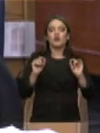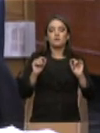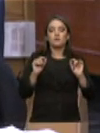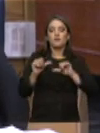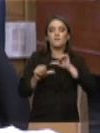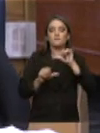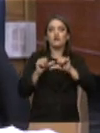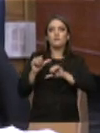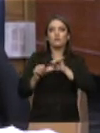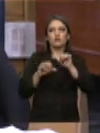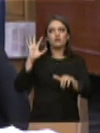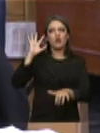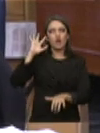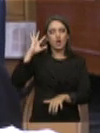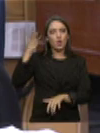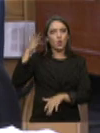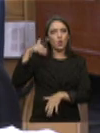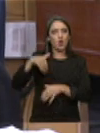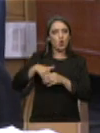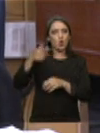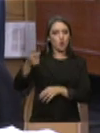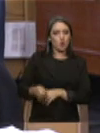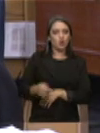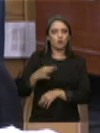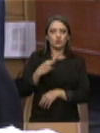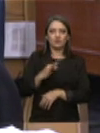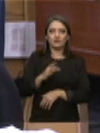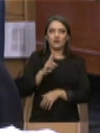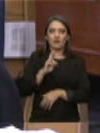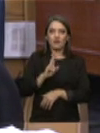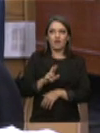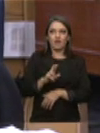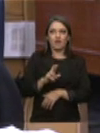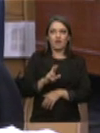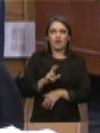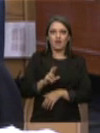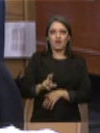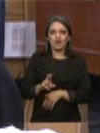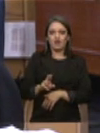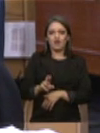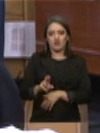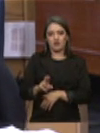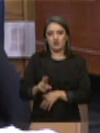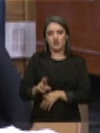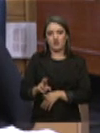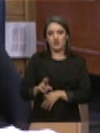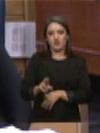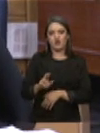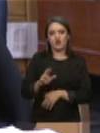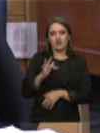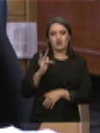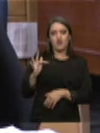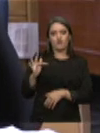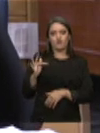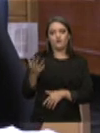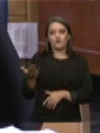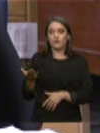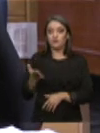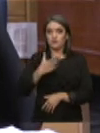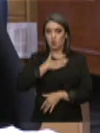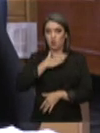acordo do Tribunal Regional Federal, que neste caso é da 5ª Região. No caso de Vossa Excelência. E no caso que eu